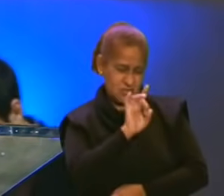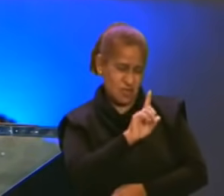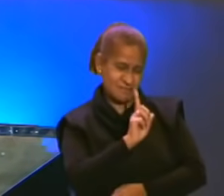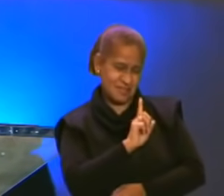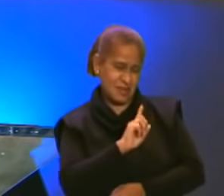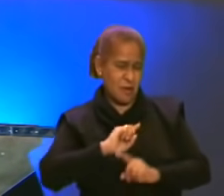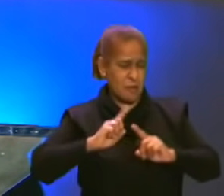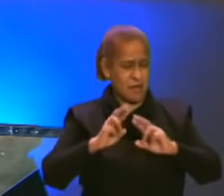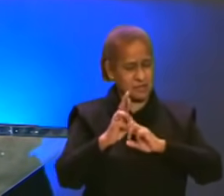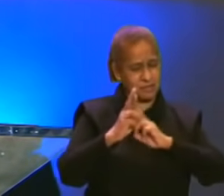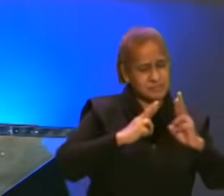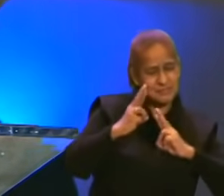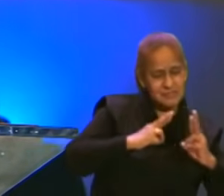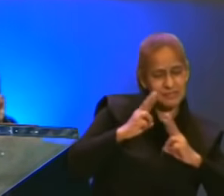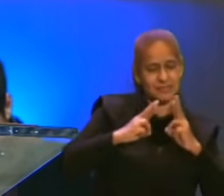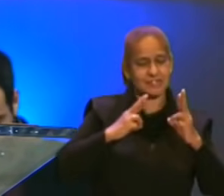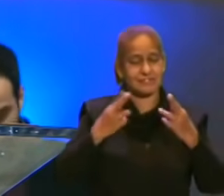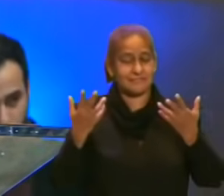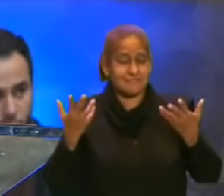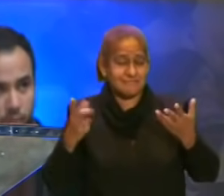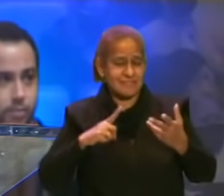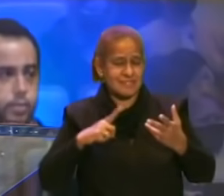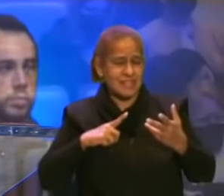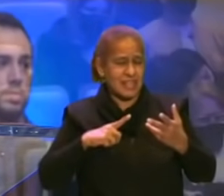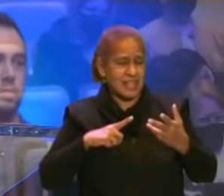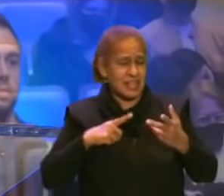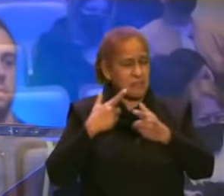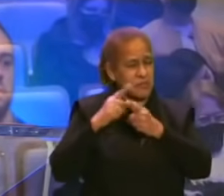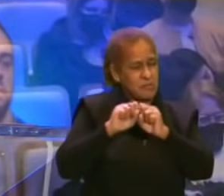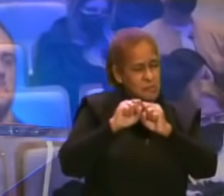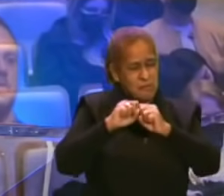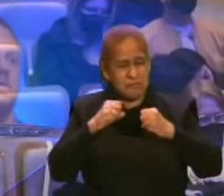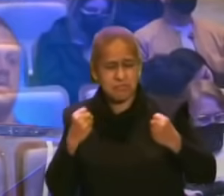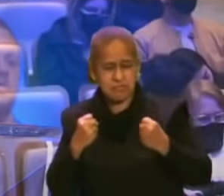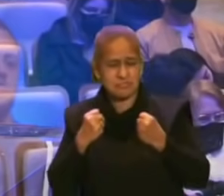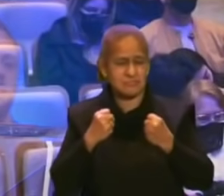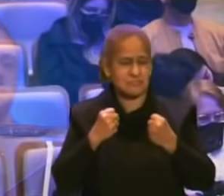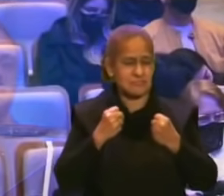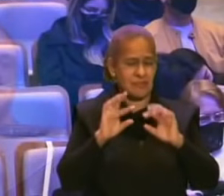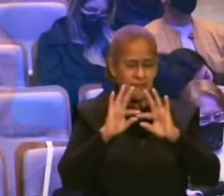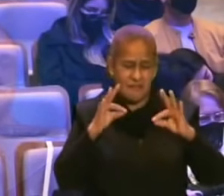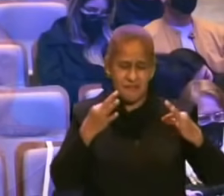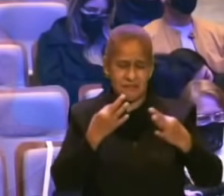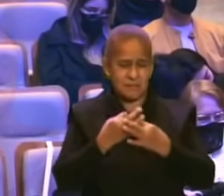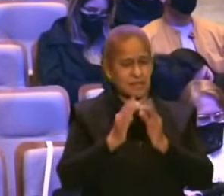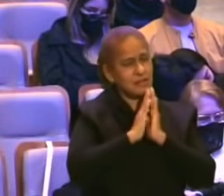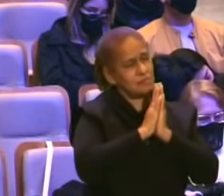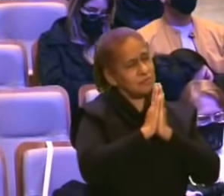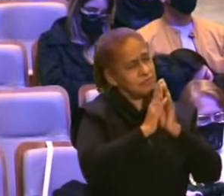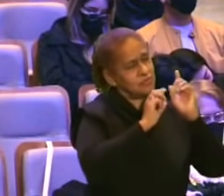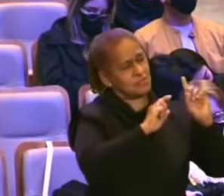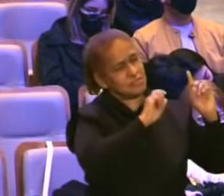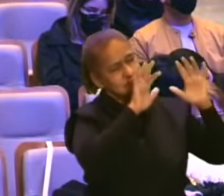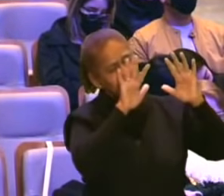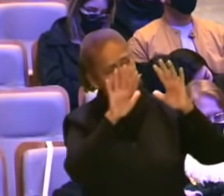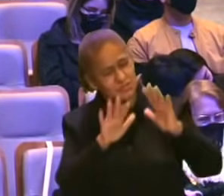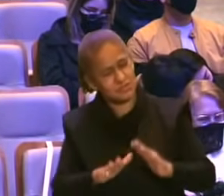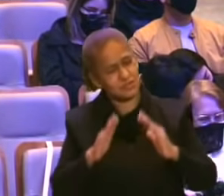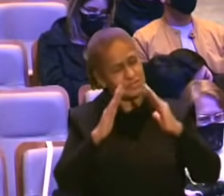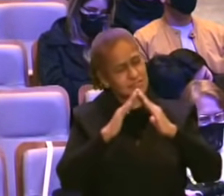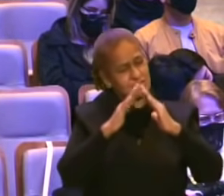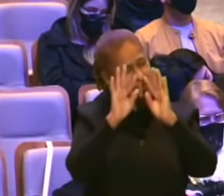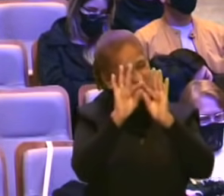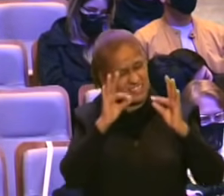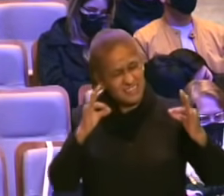relacionamentos, e existem relacionamentos quebrados. Eu quero te pedir, Senhor, começa a abençoar essa casa,